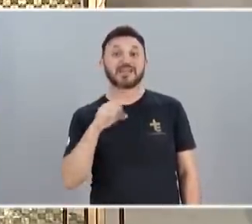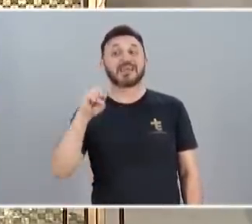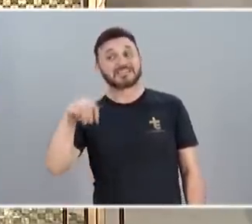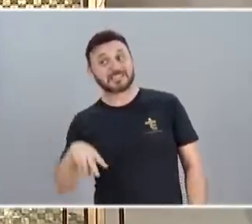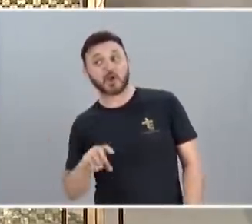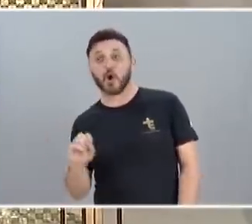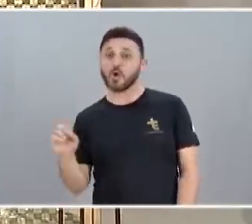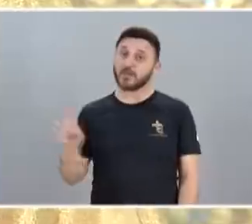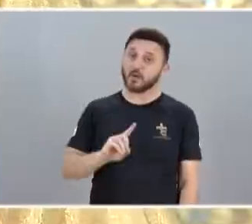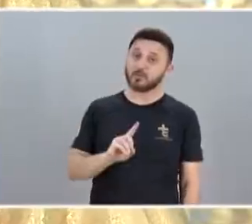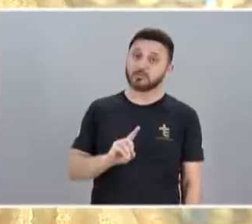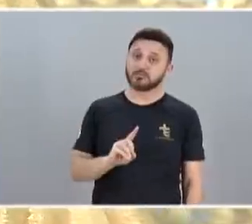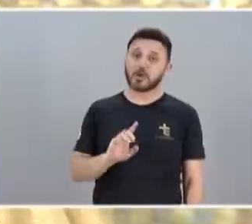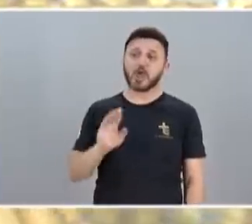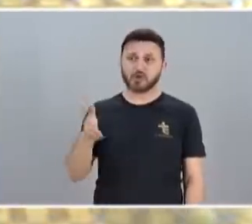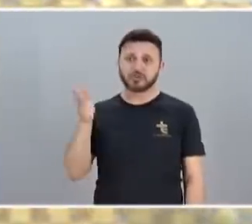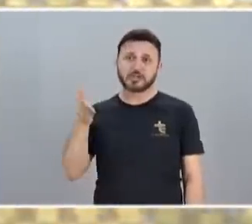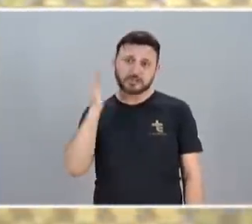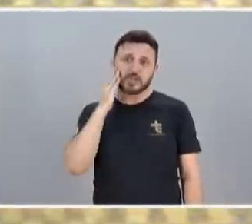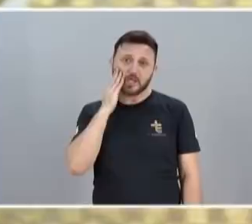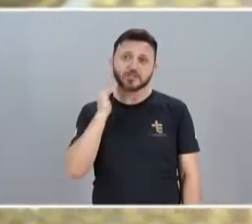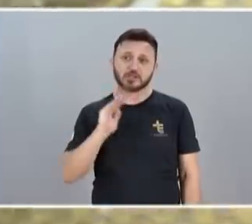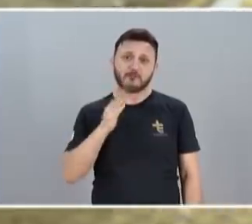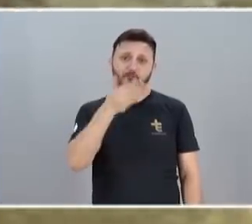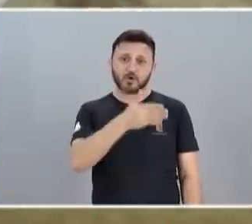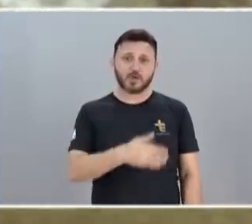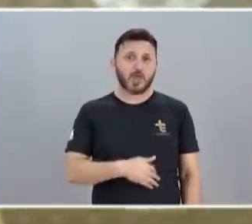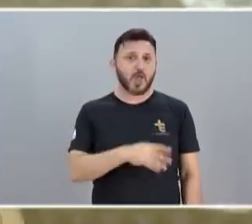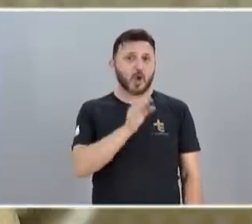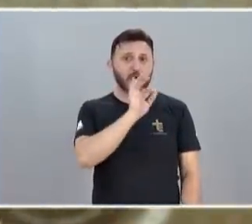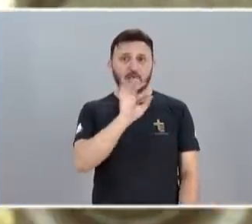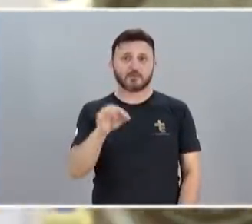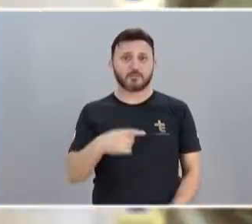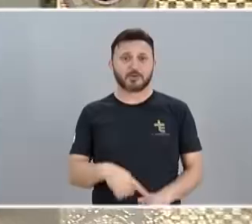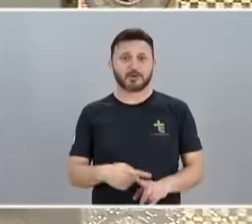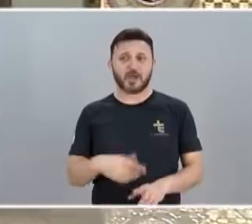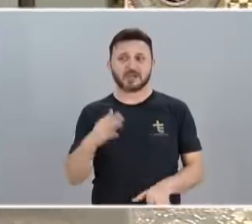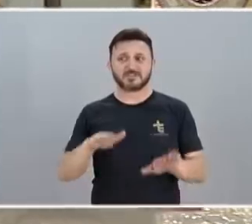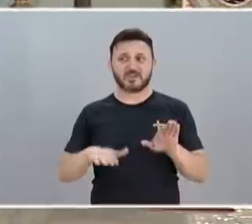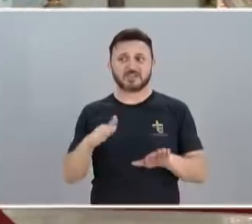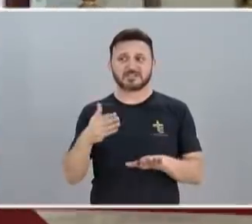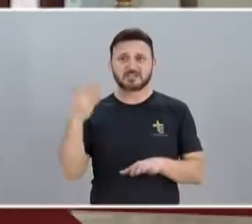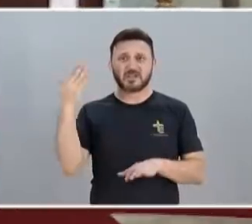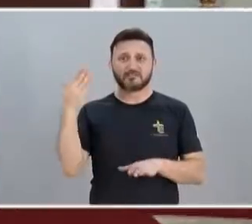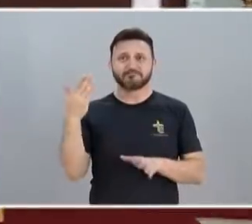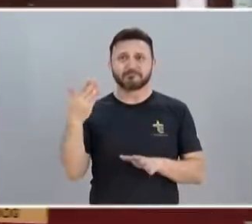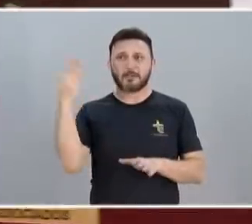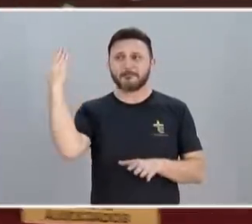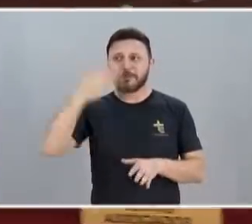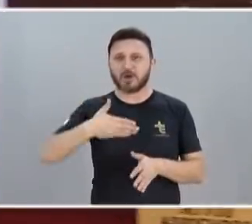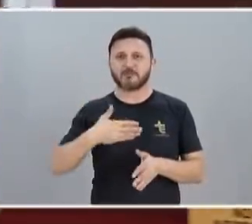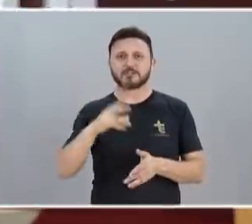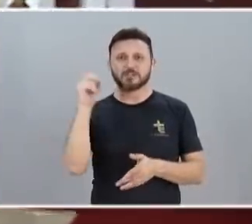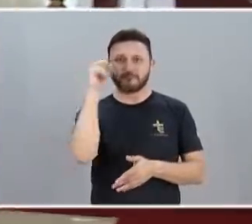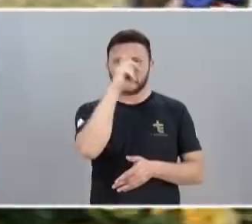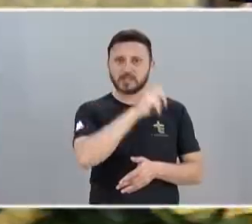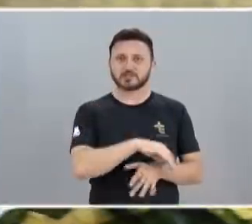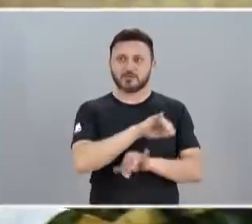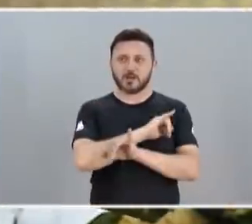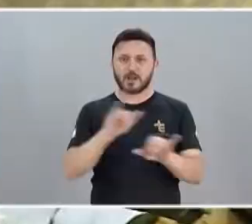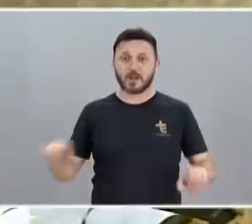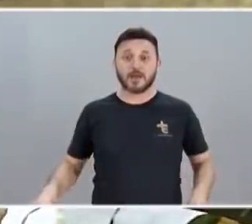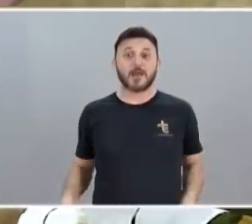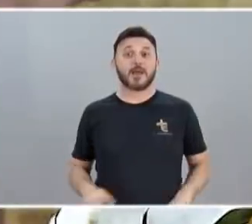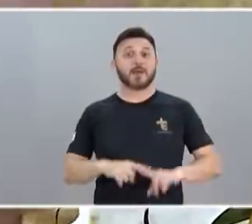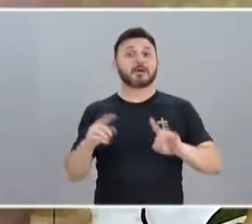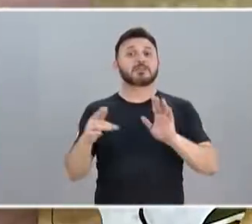Eu já passei por isso. E é horrível. Só que o Senhor está dizendo que você vai ser testemunha